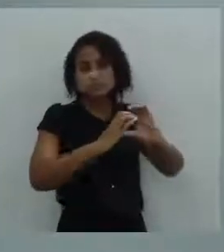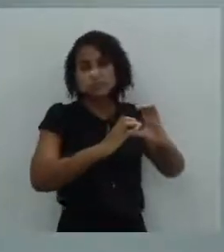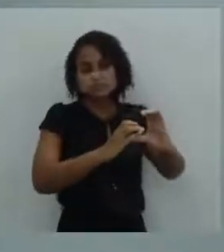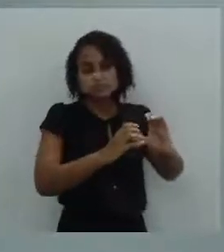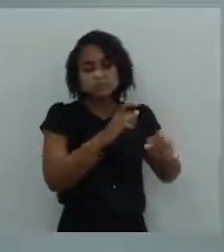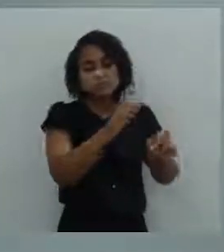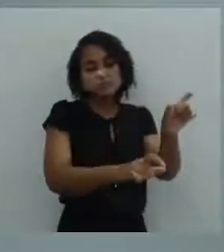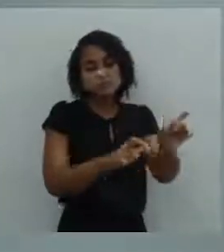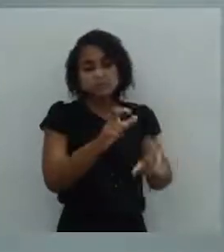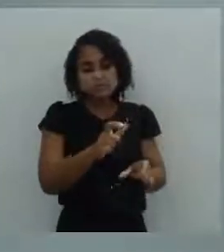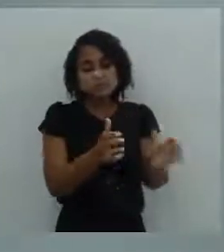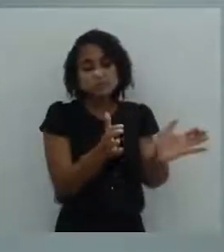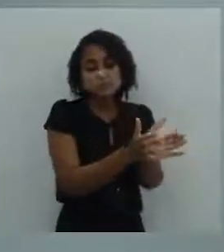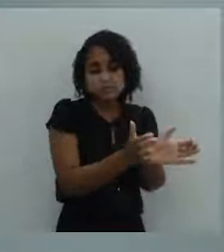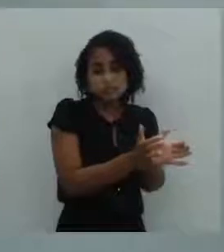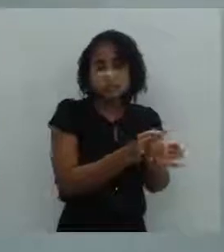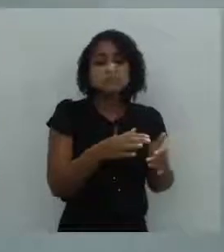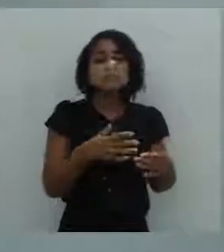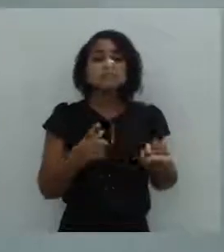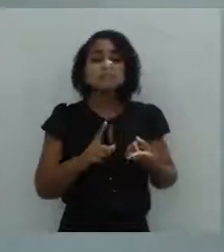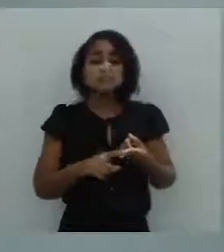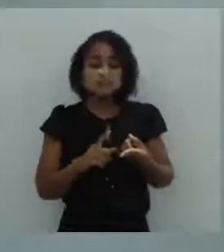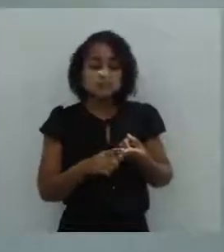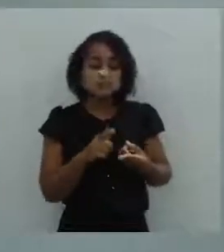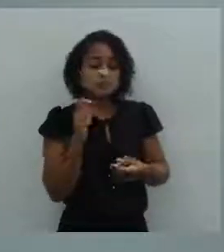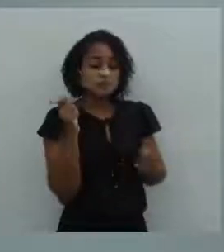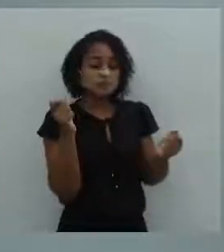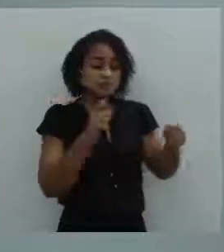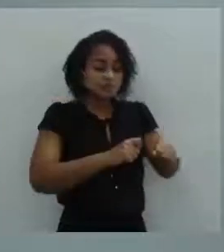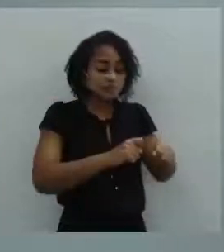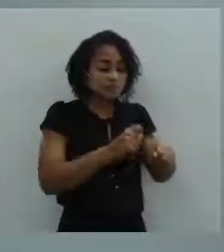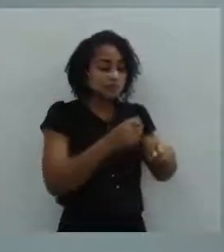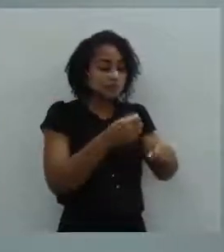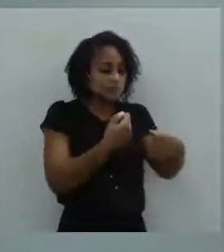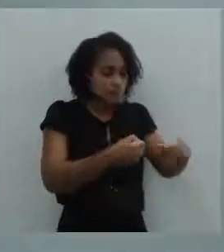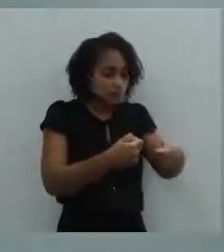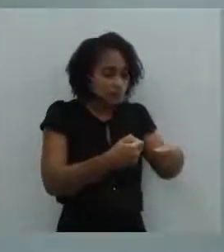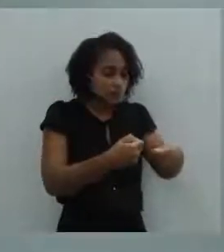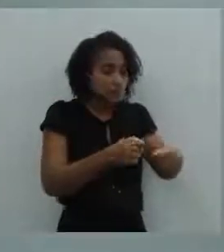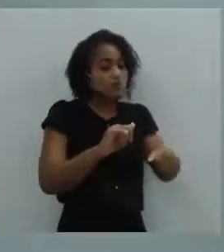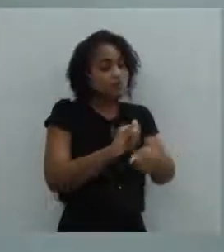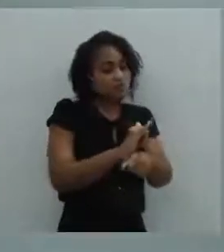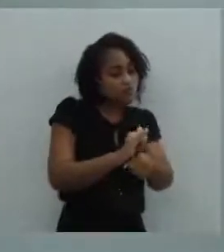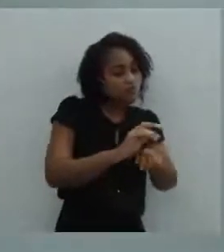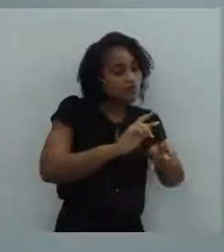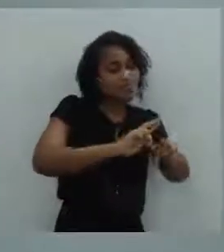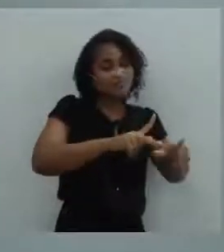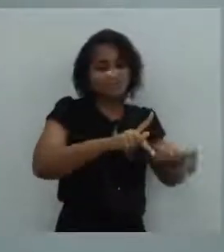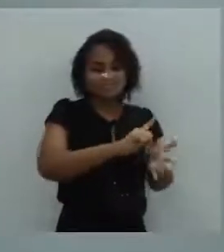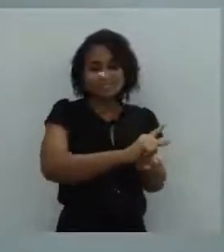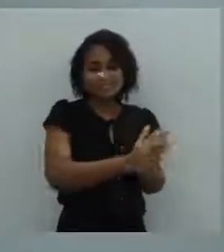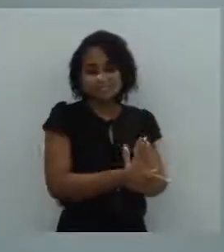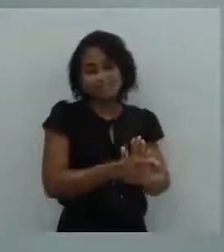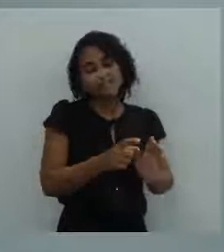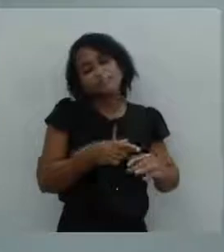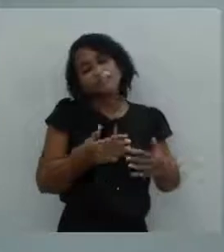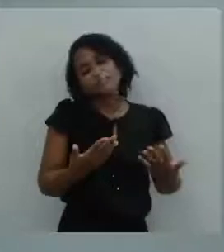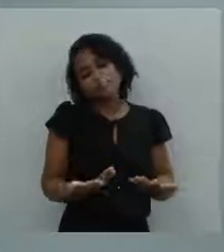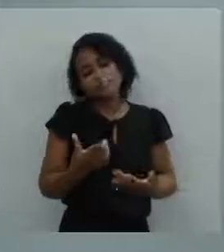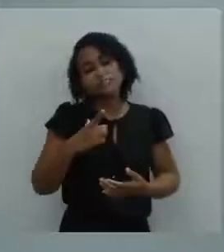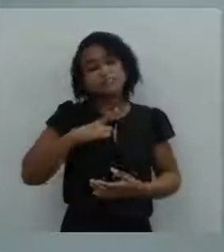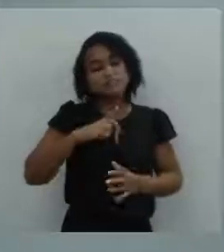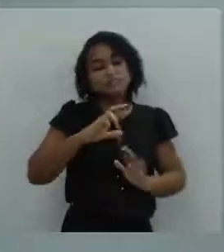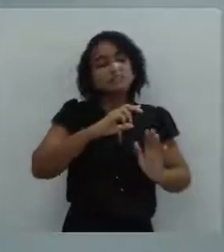dos indivíduos, dos grupos. Para cada necessidade, a gente vai ter um gênero textual diferente. Claro que com